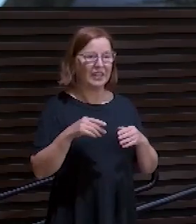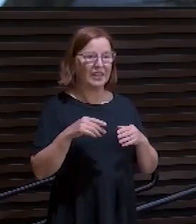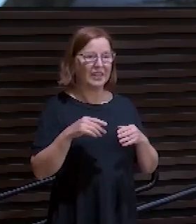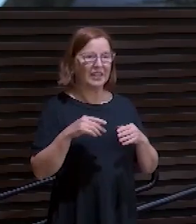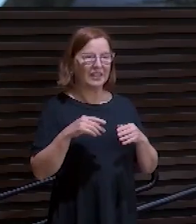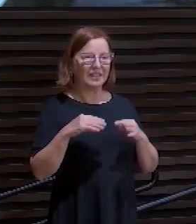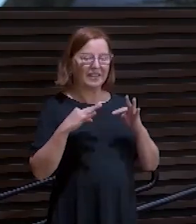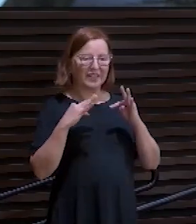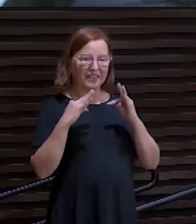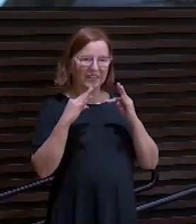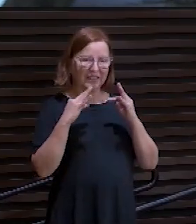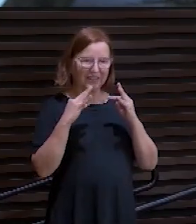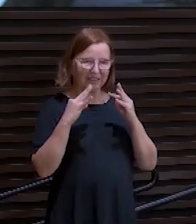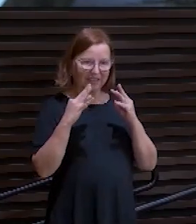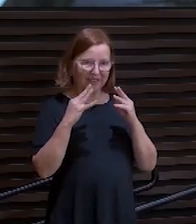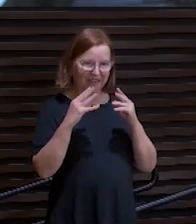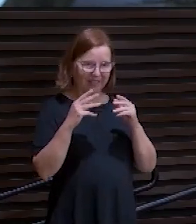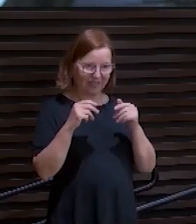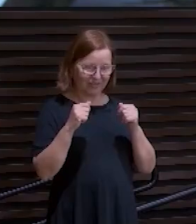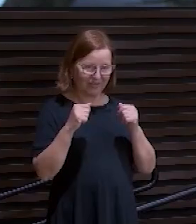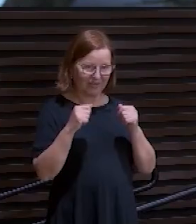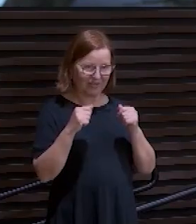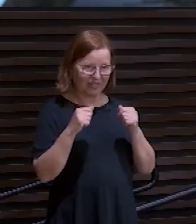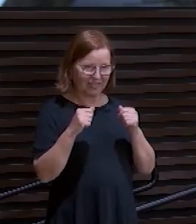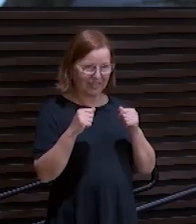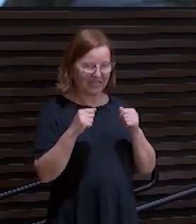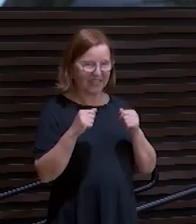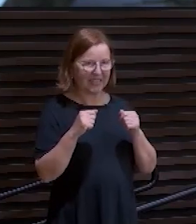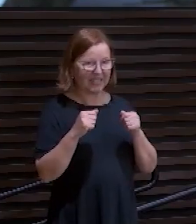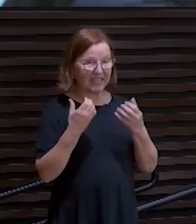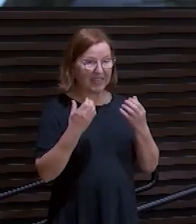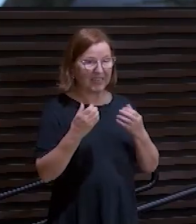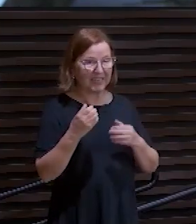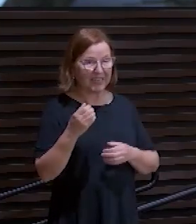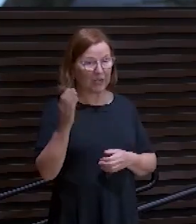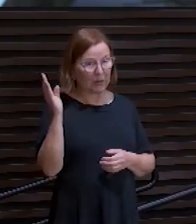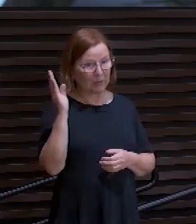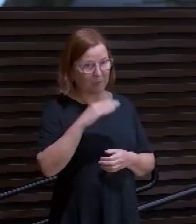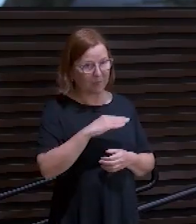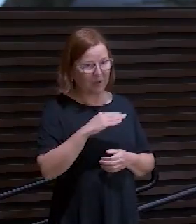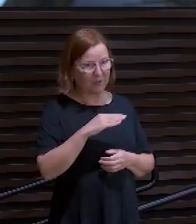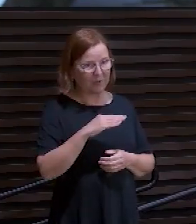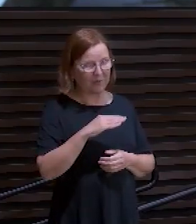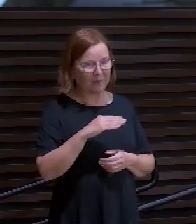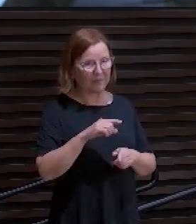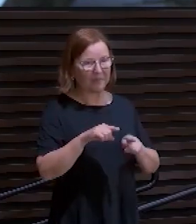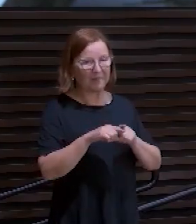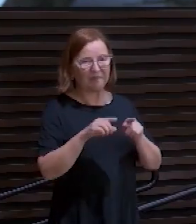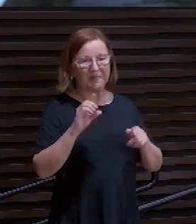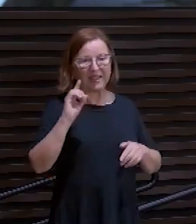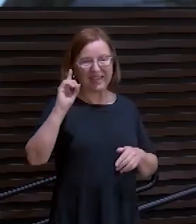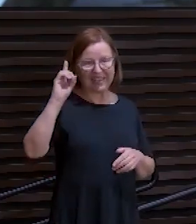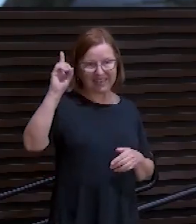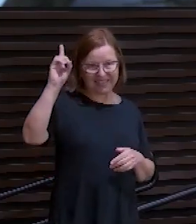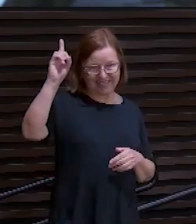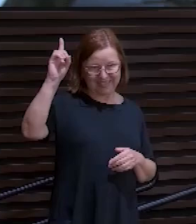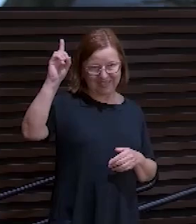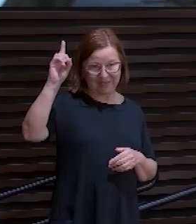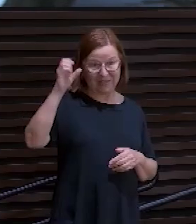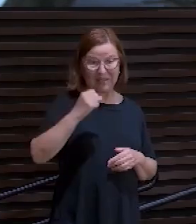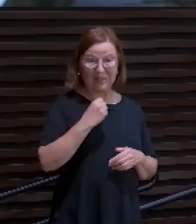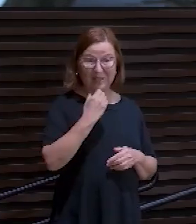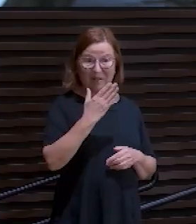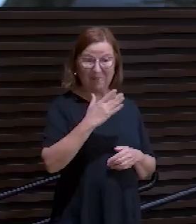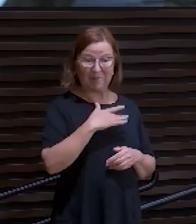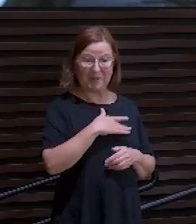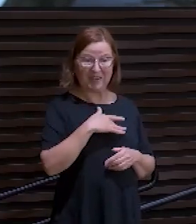muitos intentaram o mal contra a minha casa, mas Deus, que é bom e misericordioso em